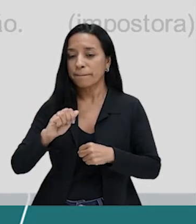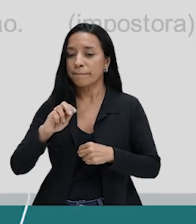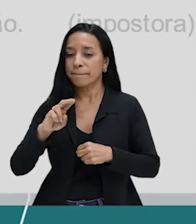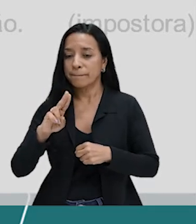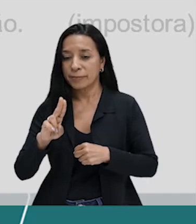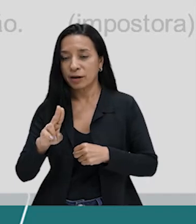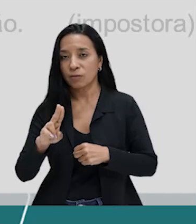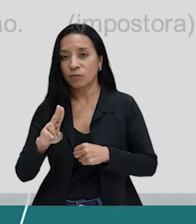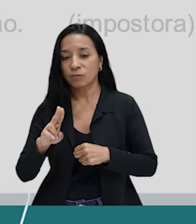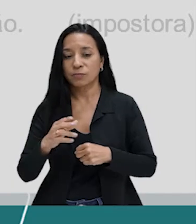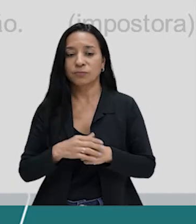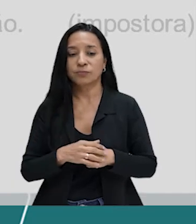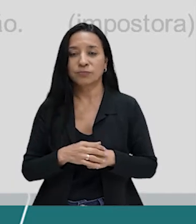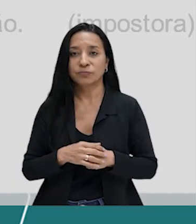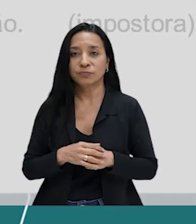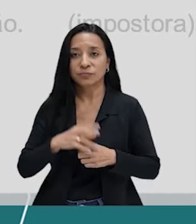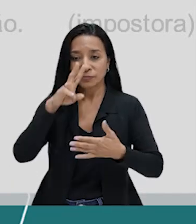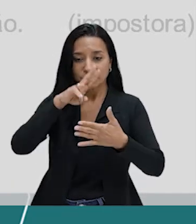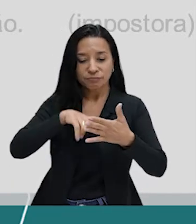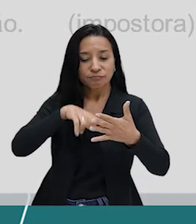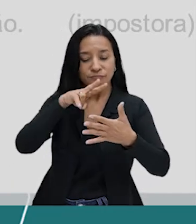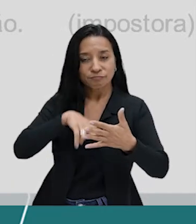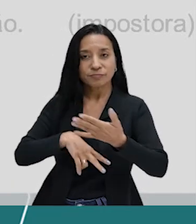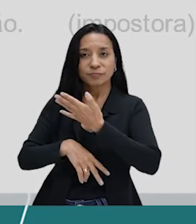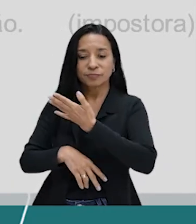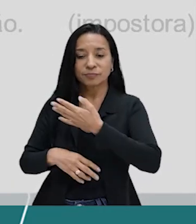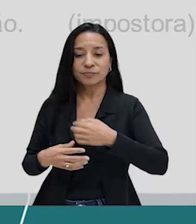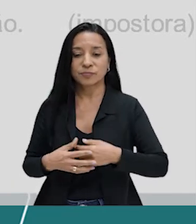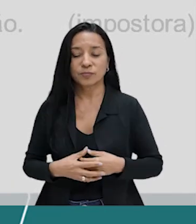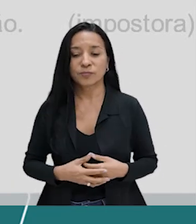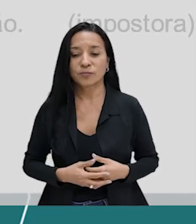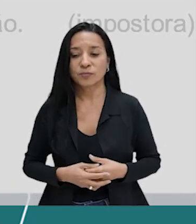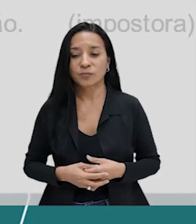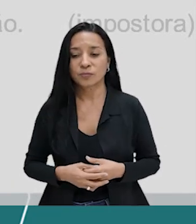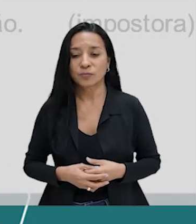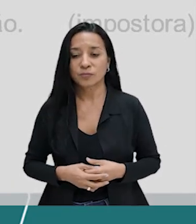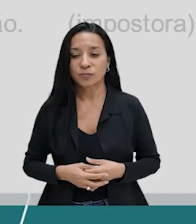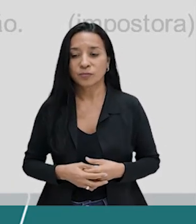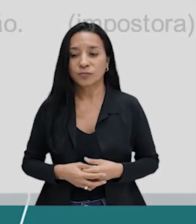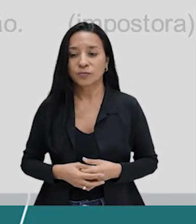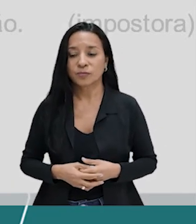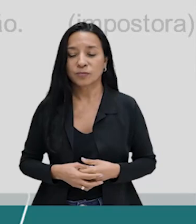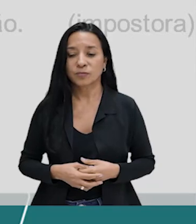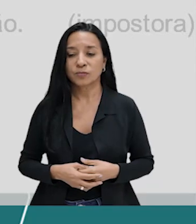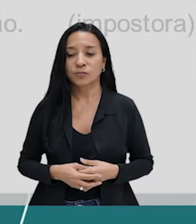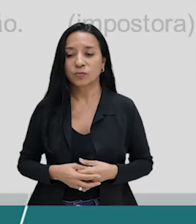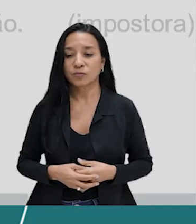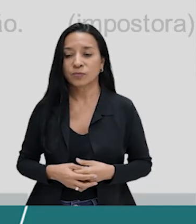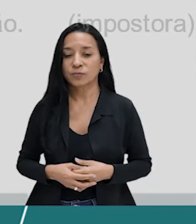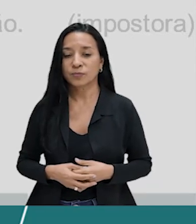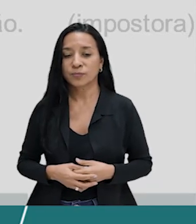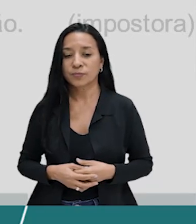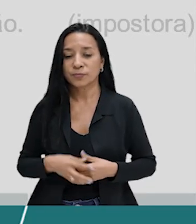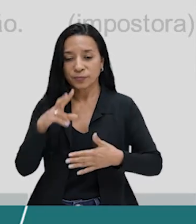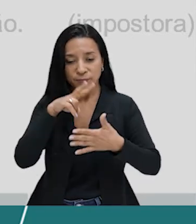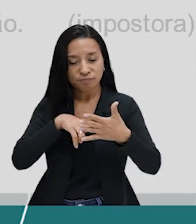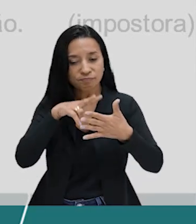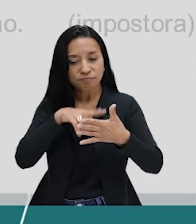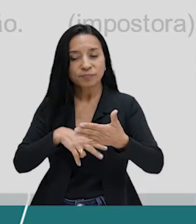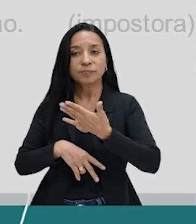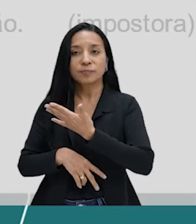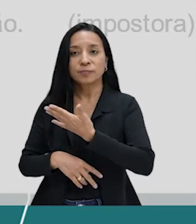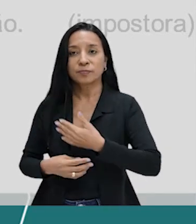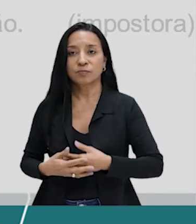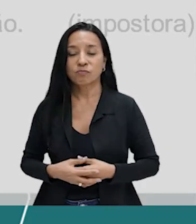malvado. Aquela falsa candidata tentou ganhar a eleição, né, impostora. Aquela